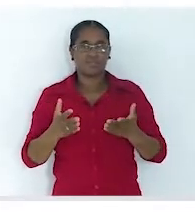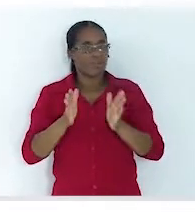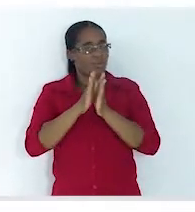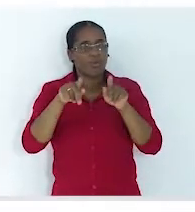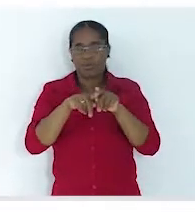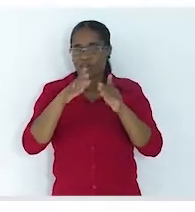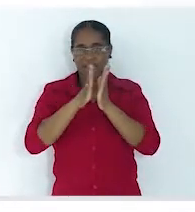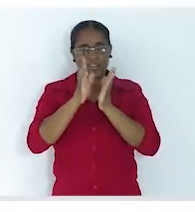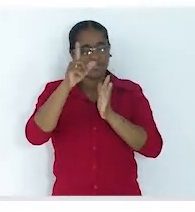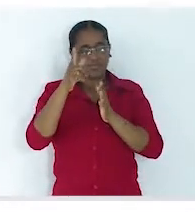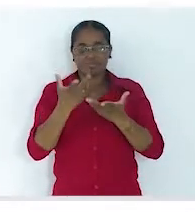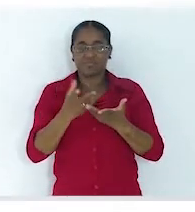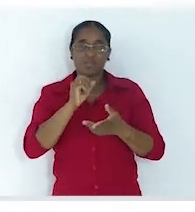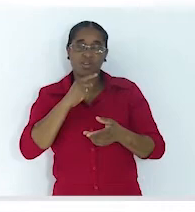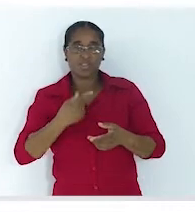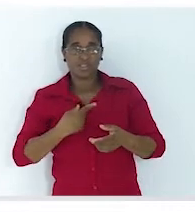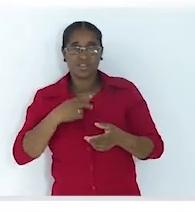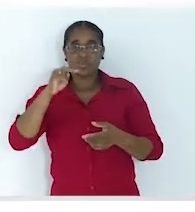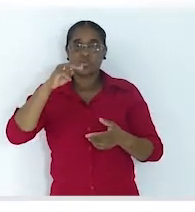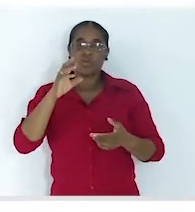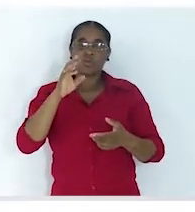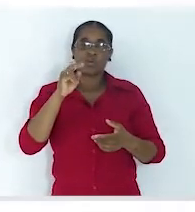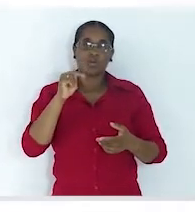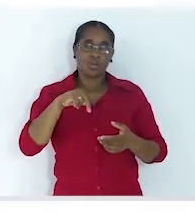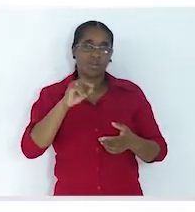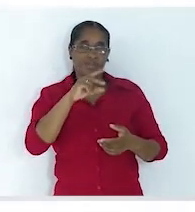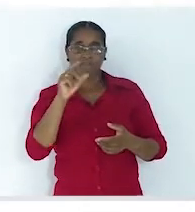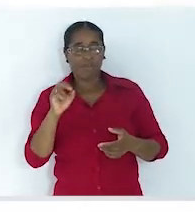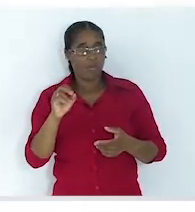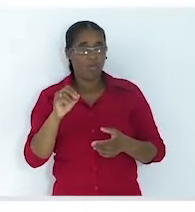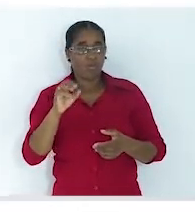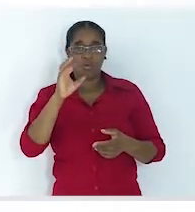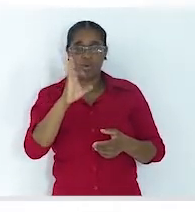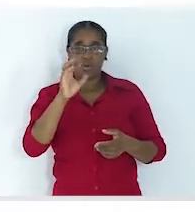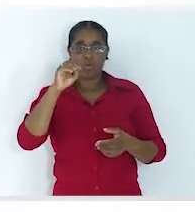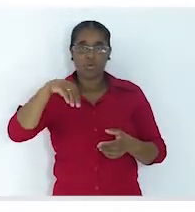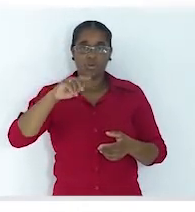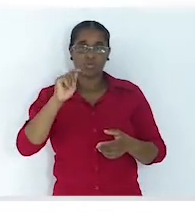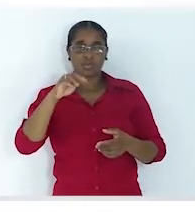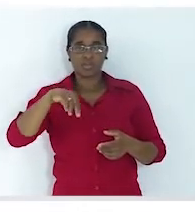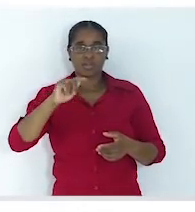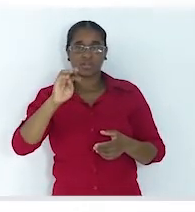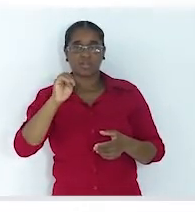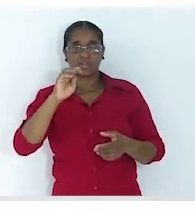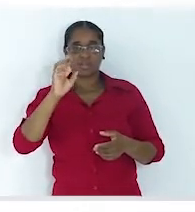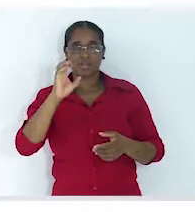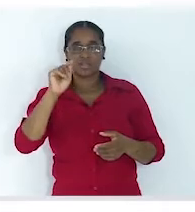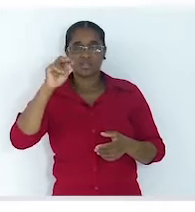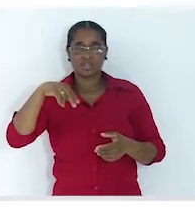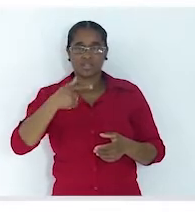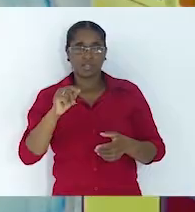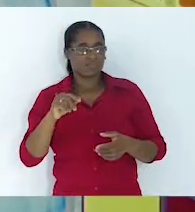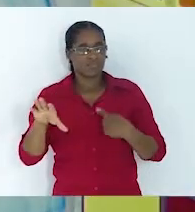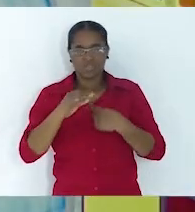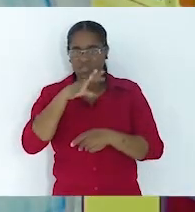pode ser um narrador não omnisciente, se não consegue dar conta daquilo que acontece ou aconteceu. Ok?